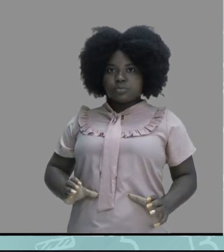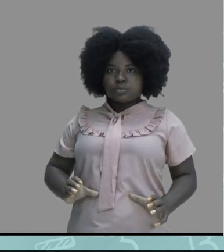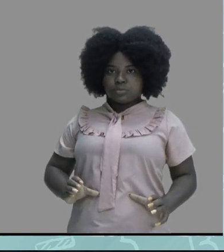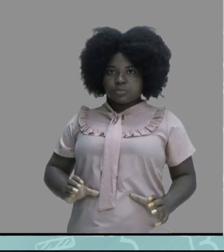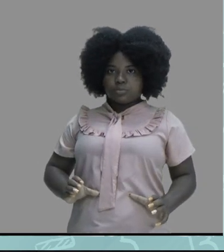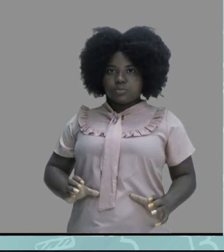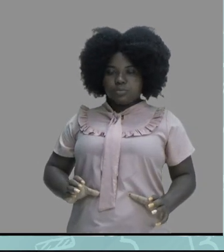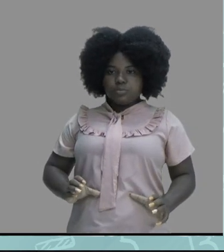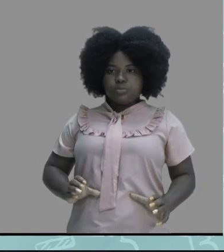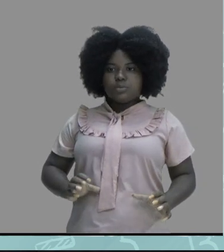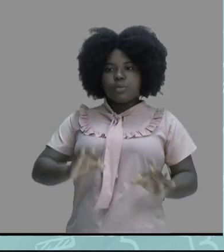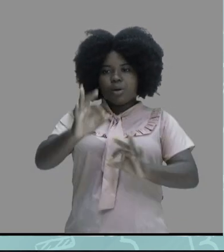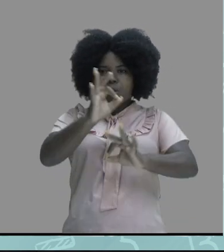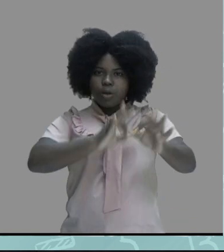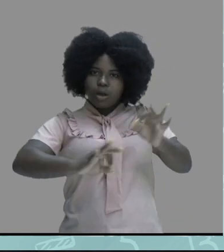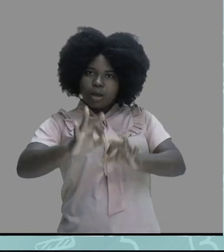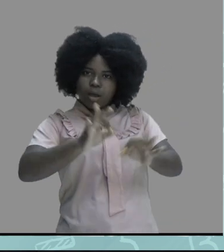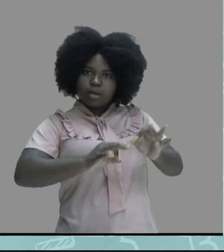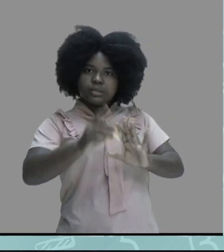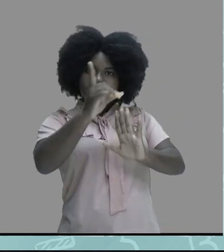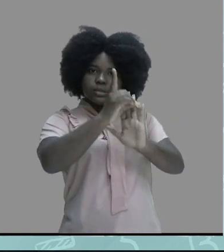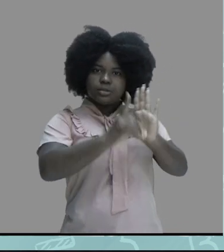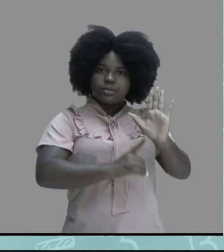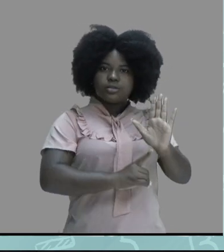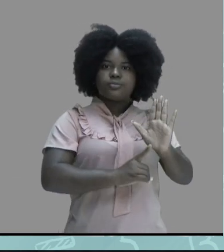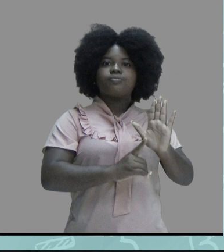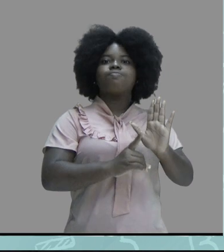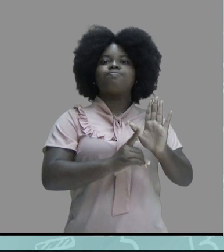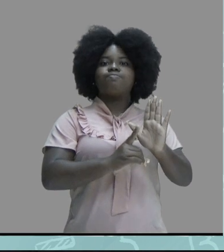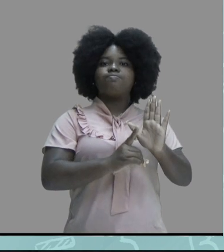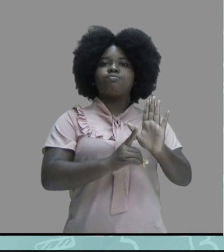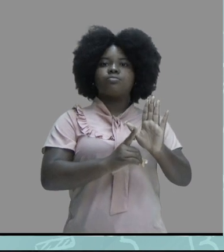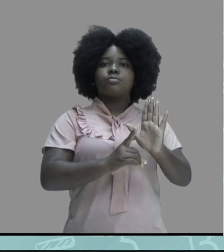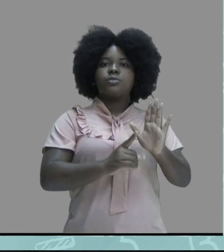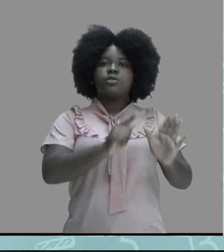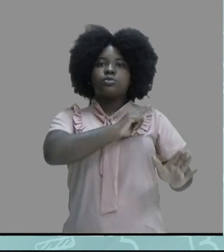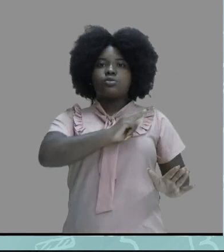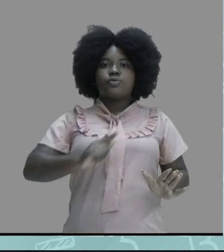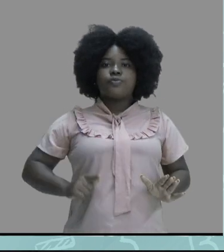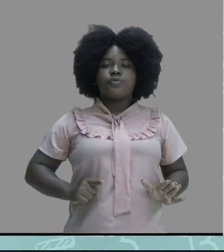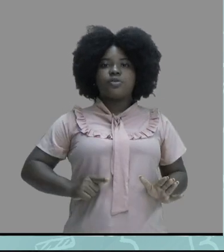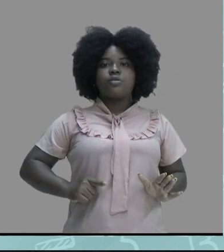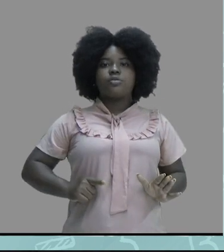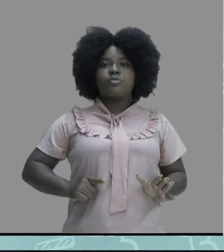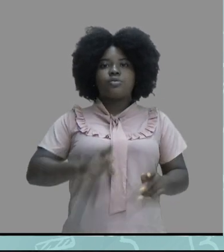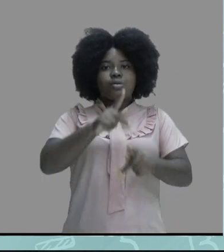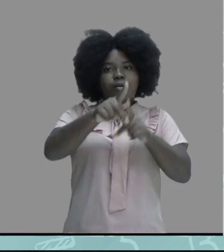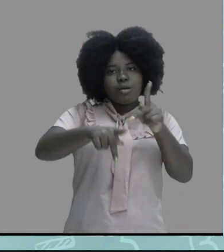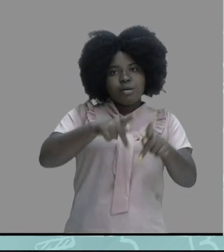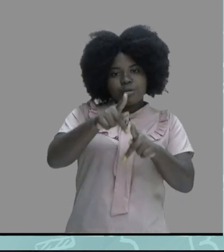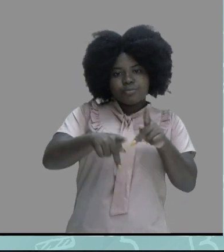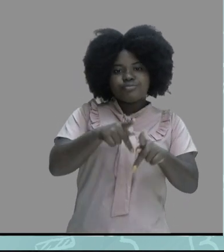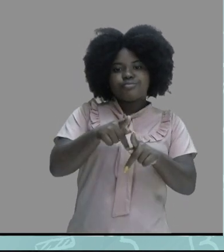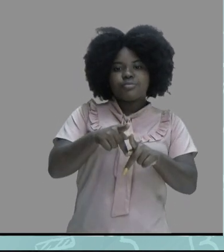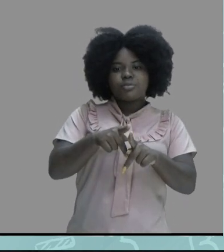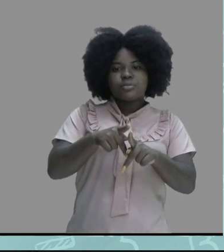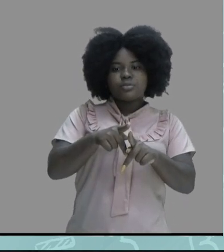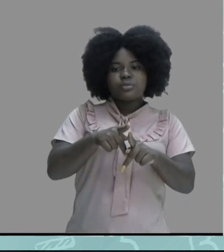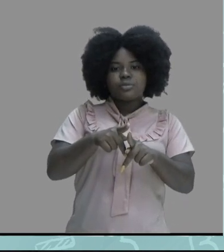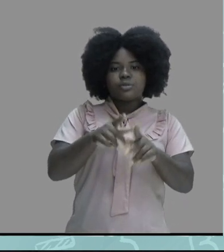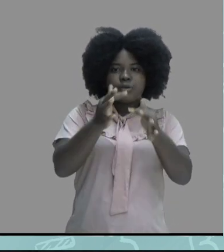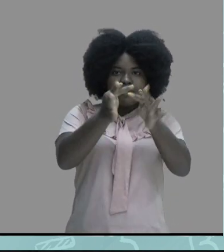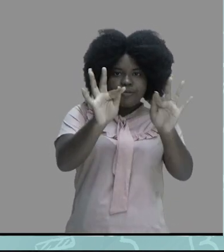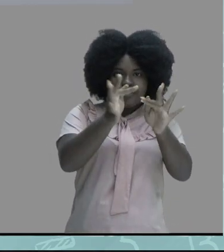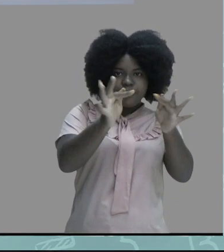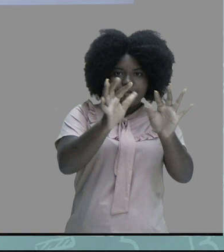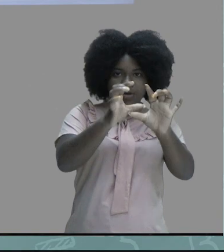de participar ativamente da vida e do governo de seu povo. Essa frase é de um jurista chamado Dalmo